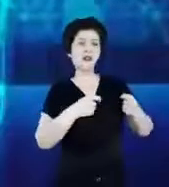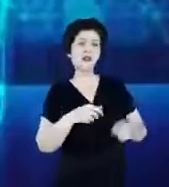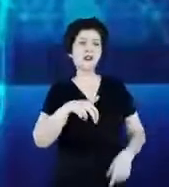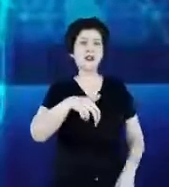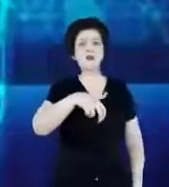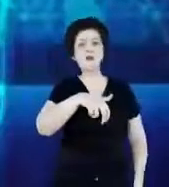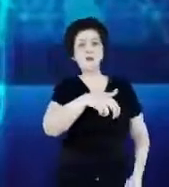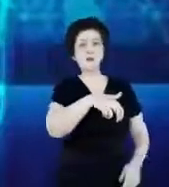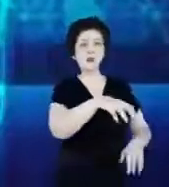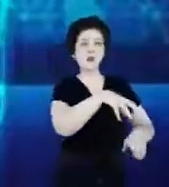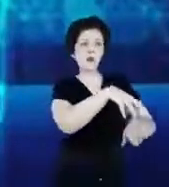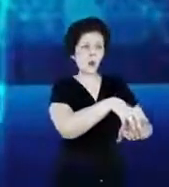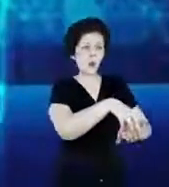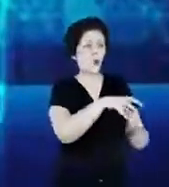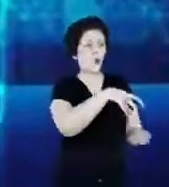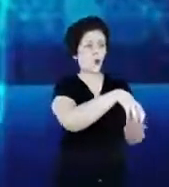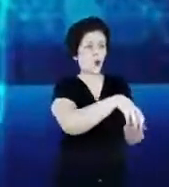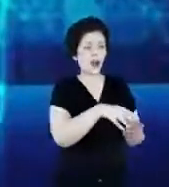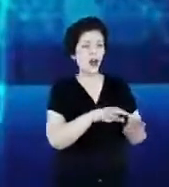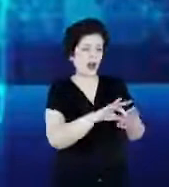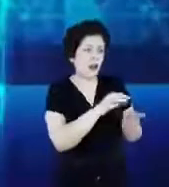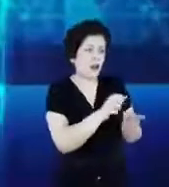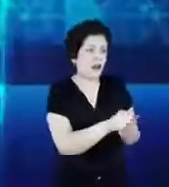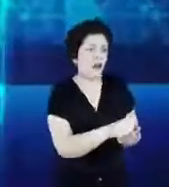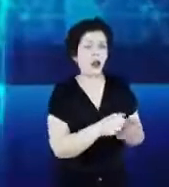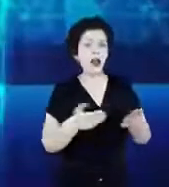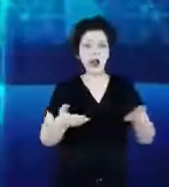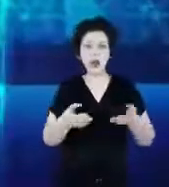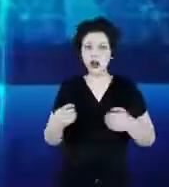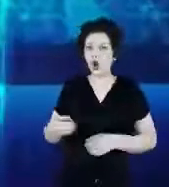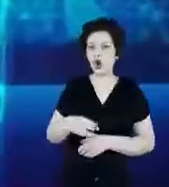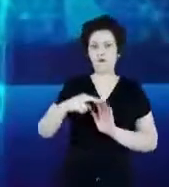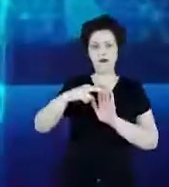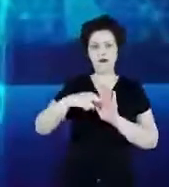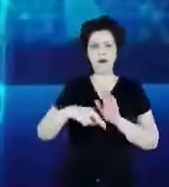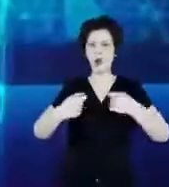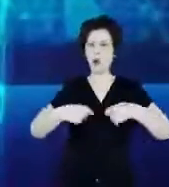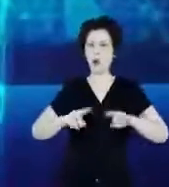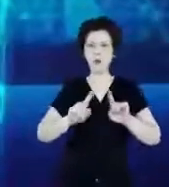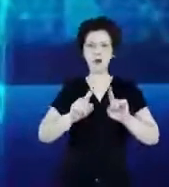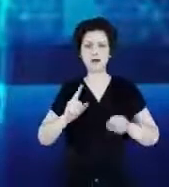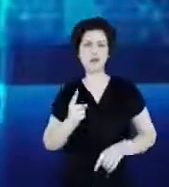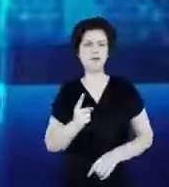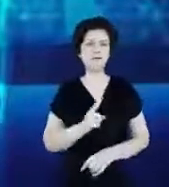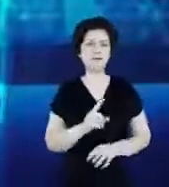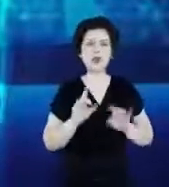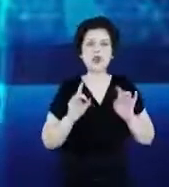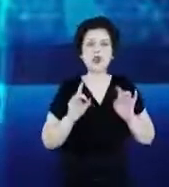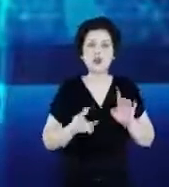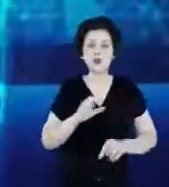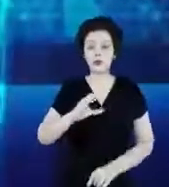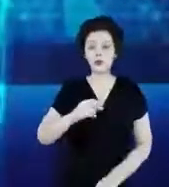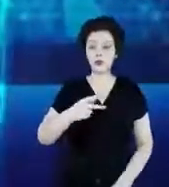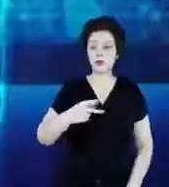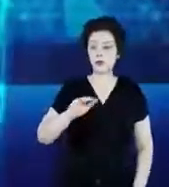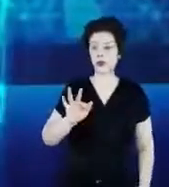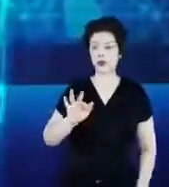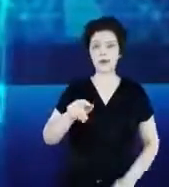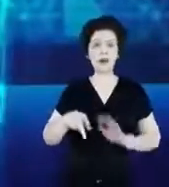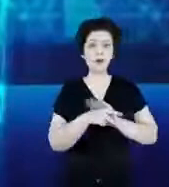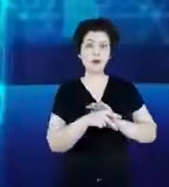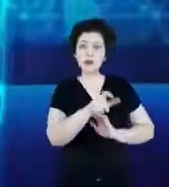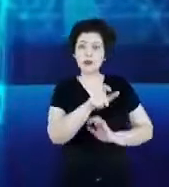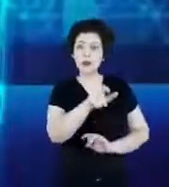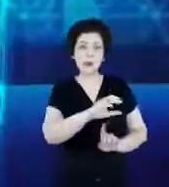para buscar o cadastramento. Agora, com esse novo regulamento, não precisa mais isso. Basta o CPF